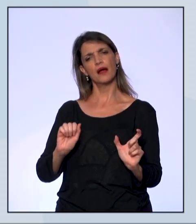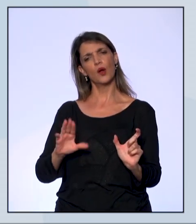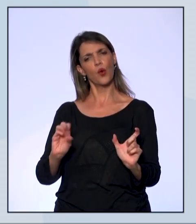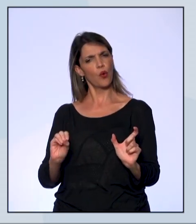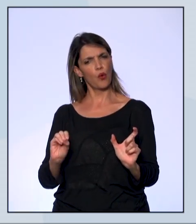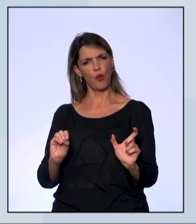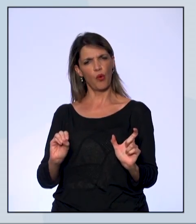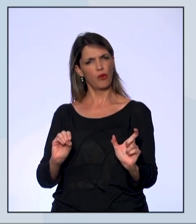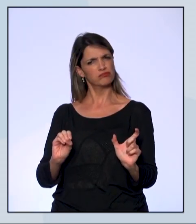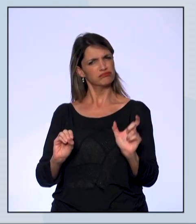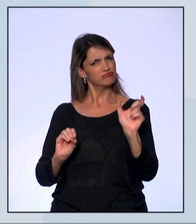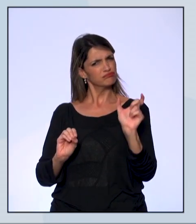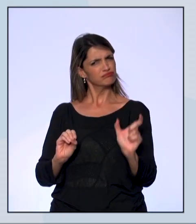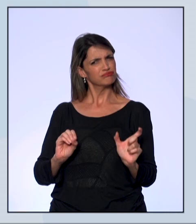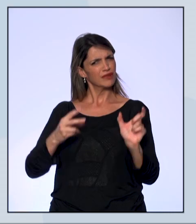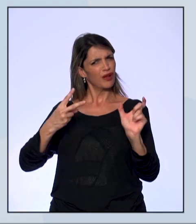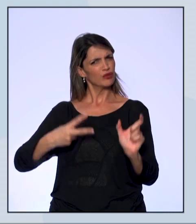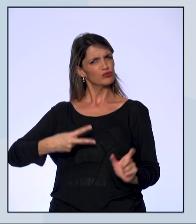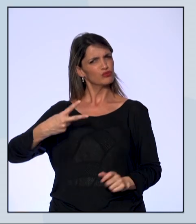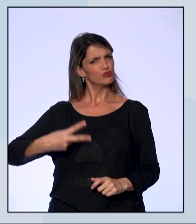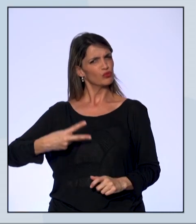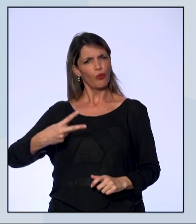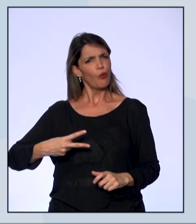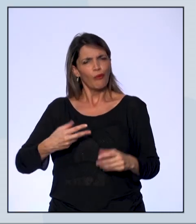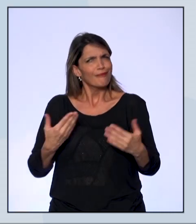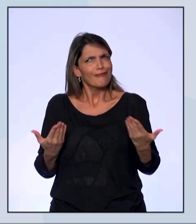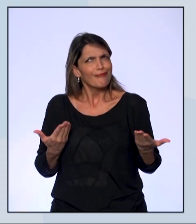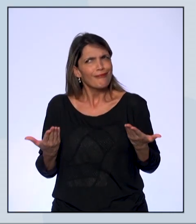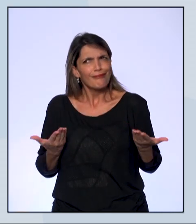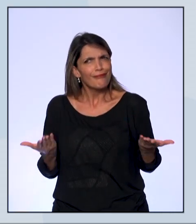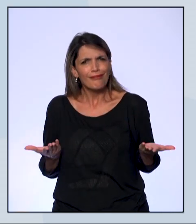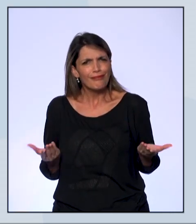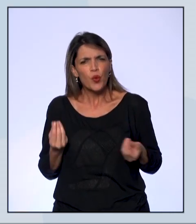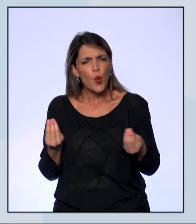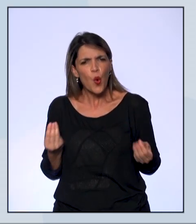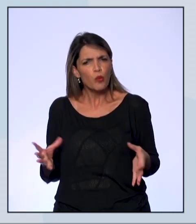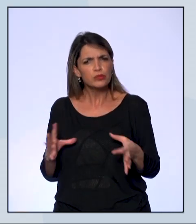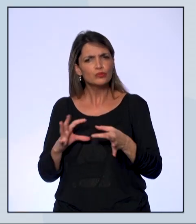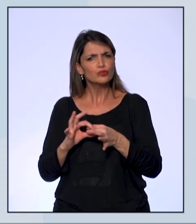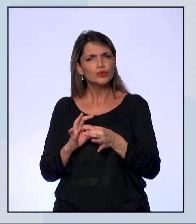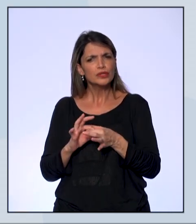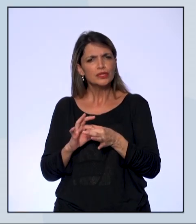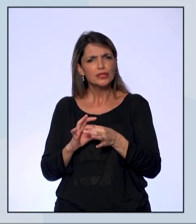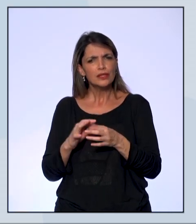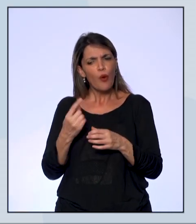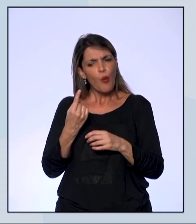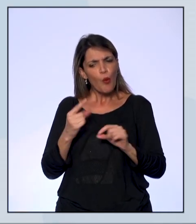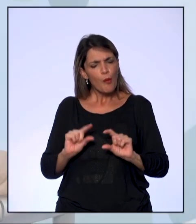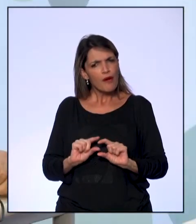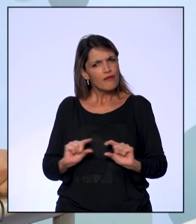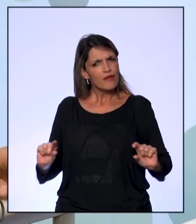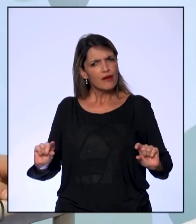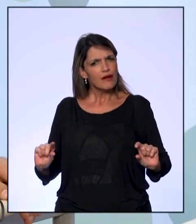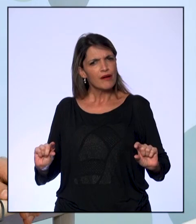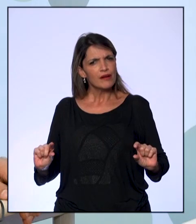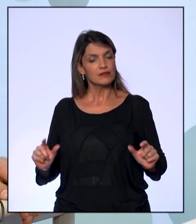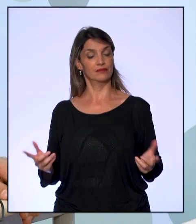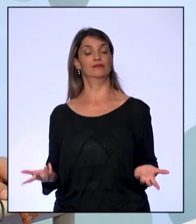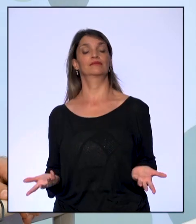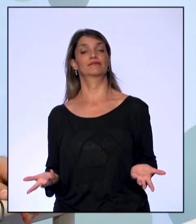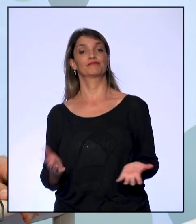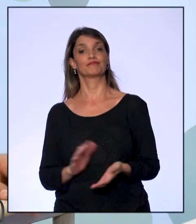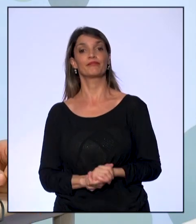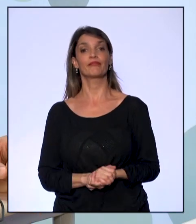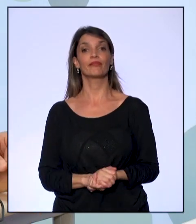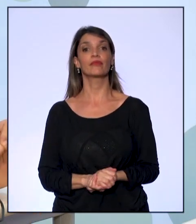né de sentido literal o único que elas tem a ver para ser reunida numa expressão né mauro